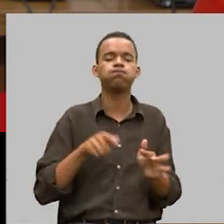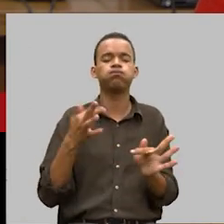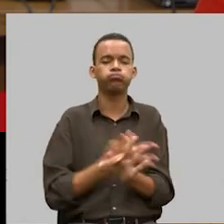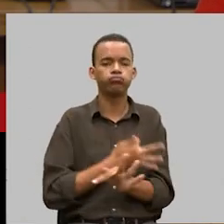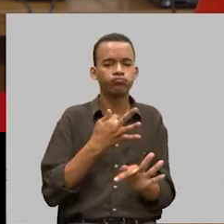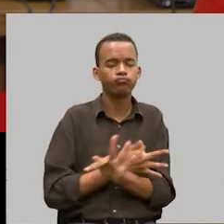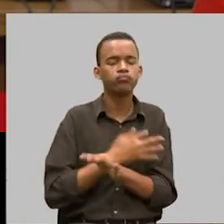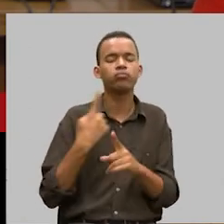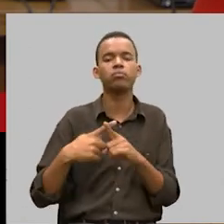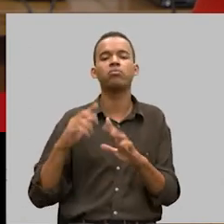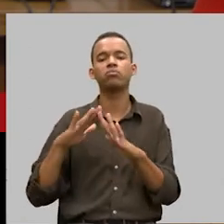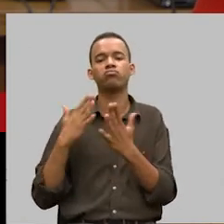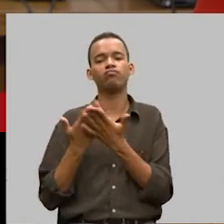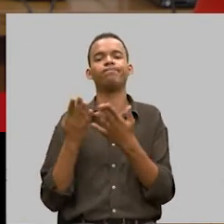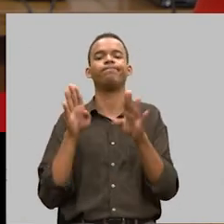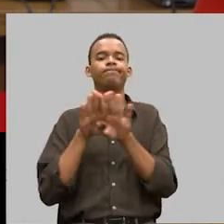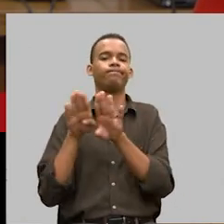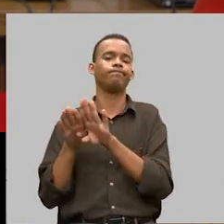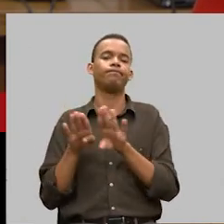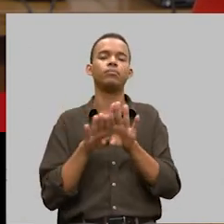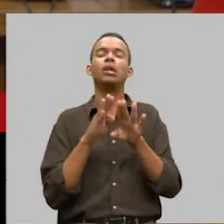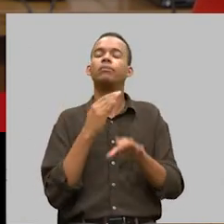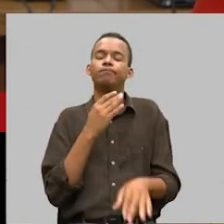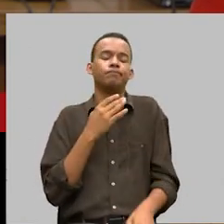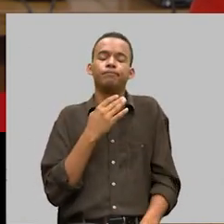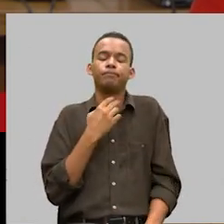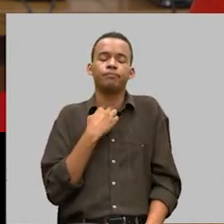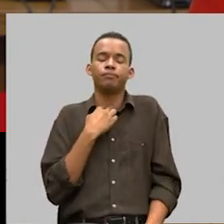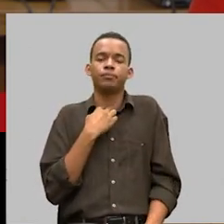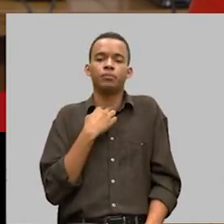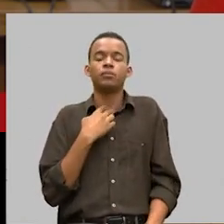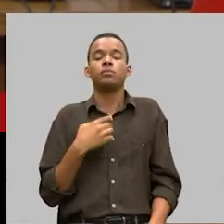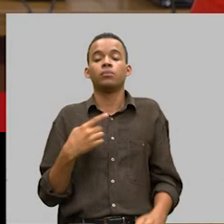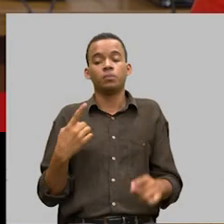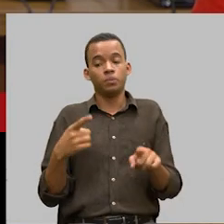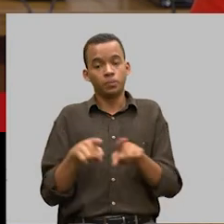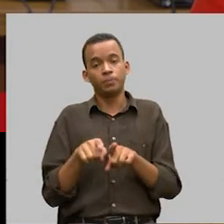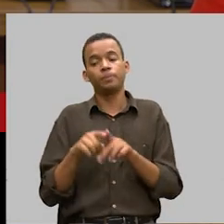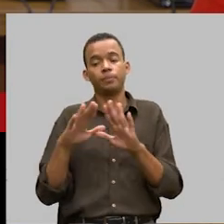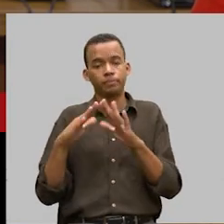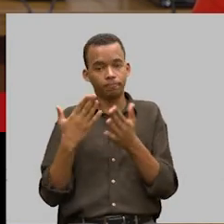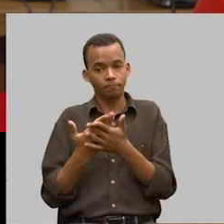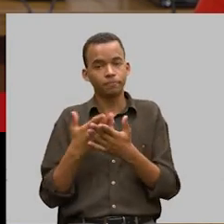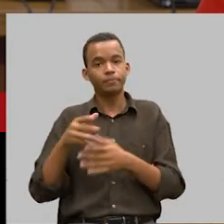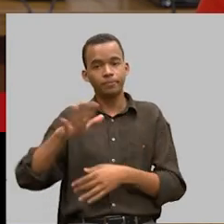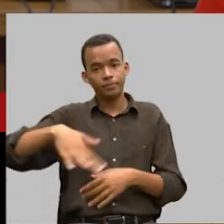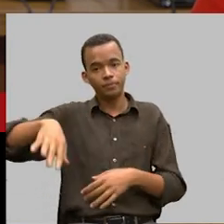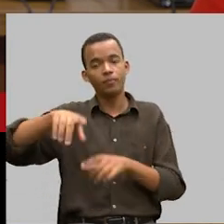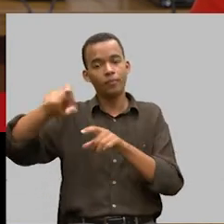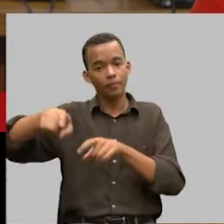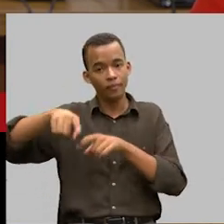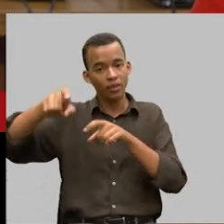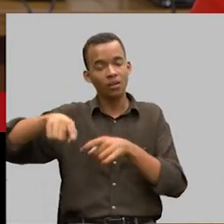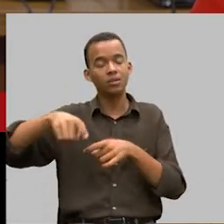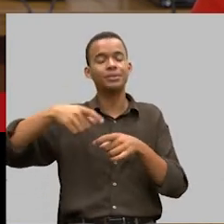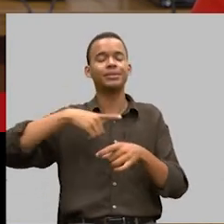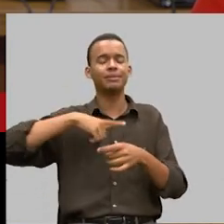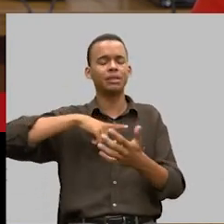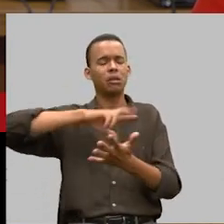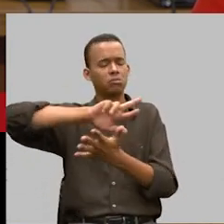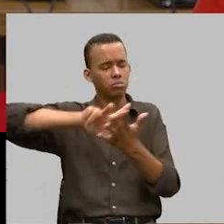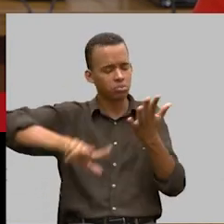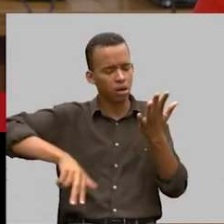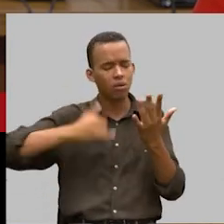cotidiano da escola da Educação do campo é muito maior do que os documentos legais produzidos mas estes